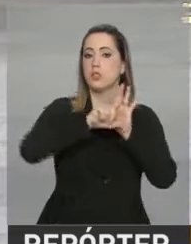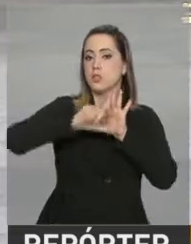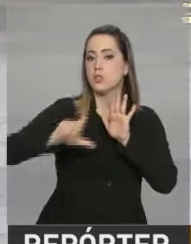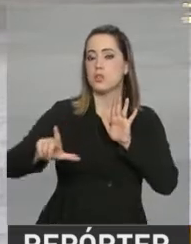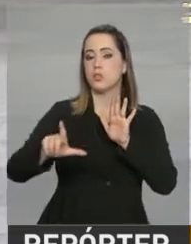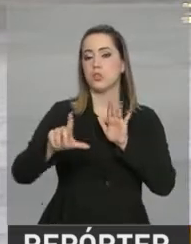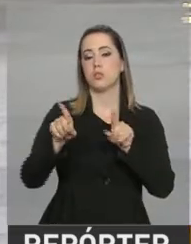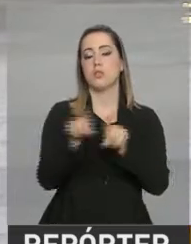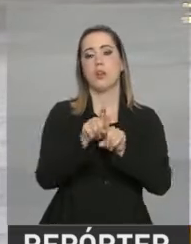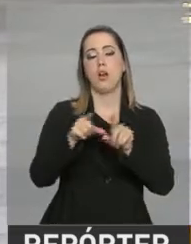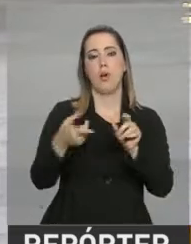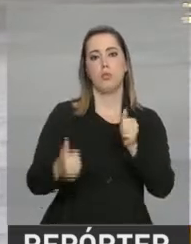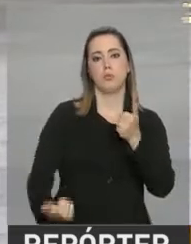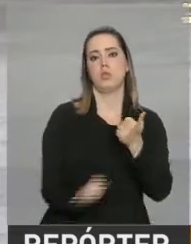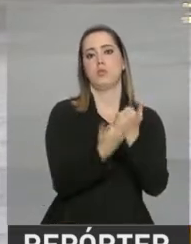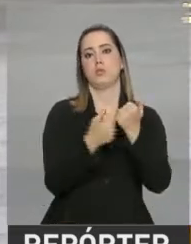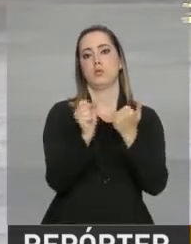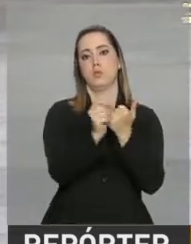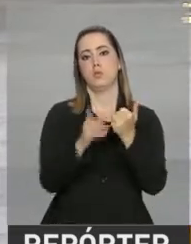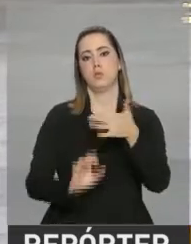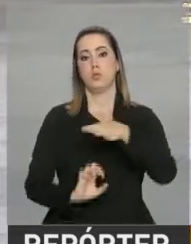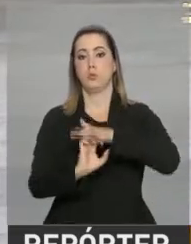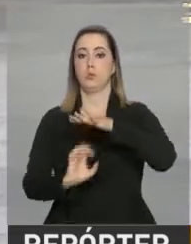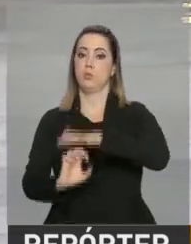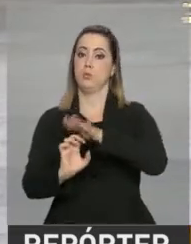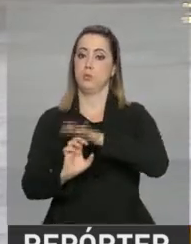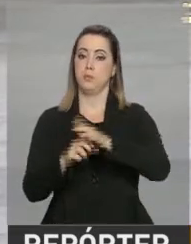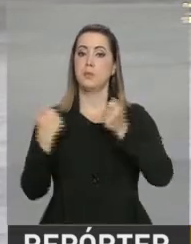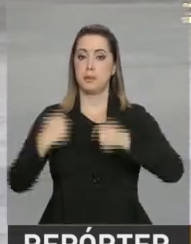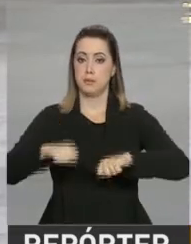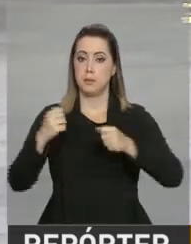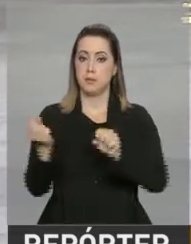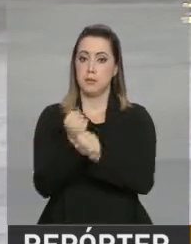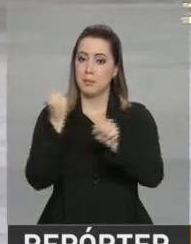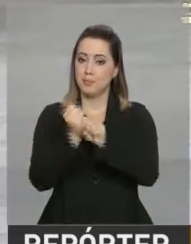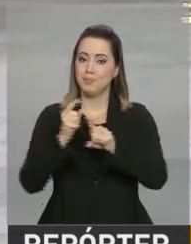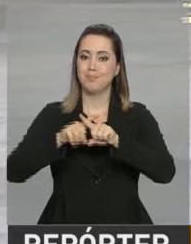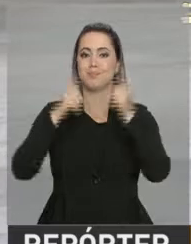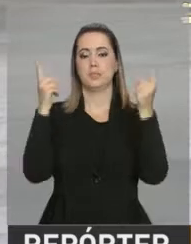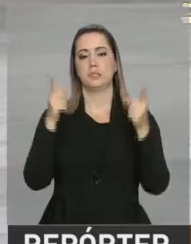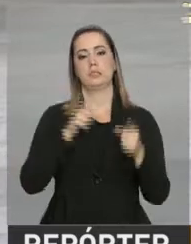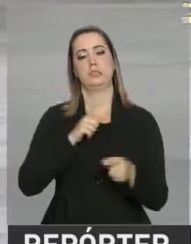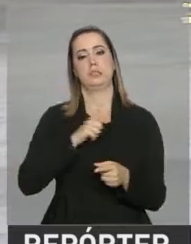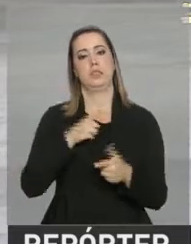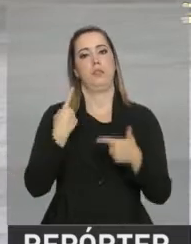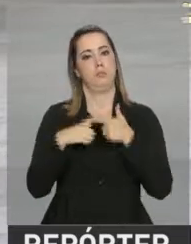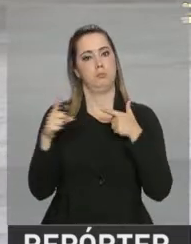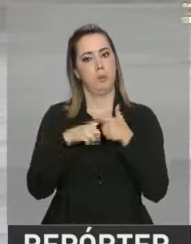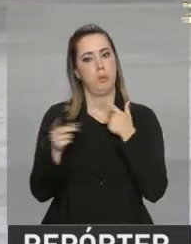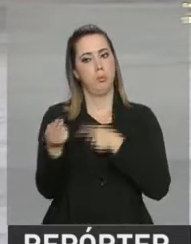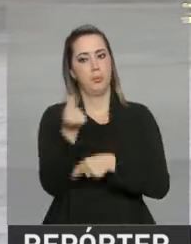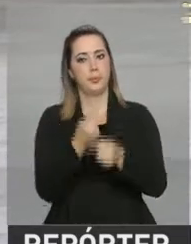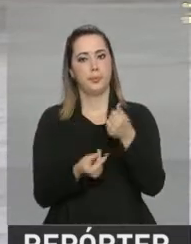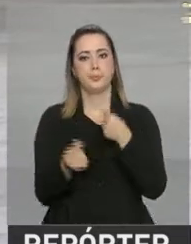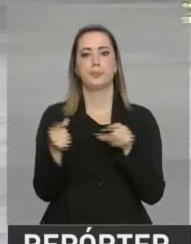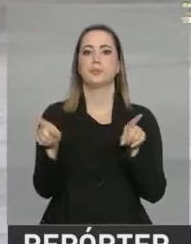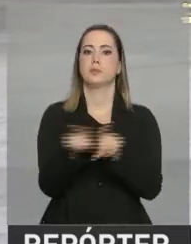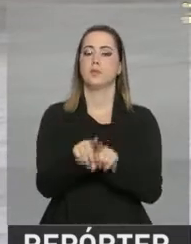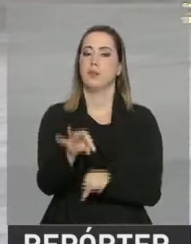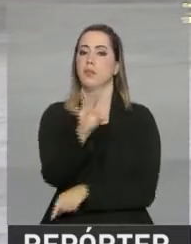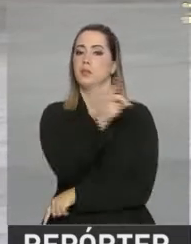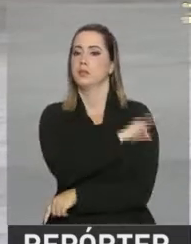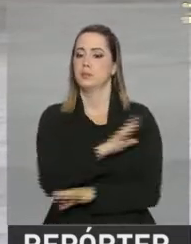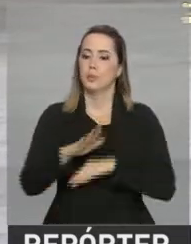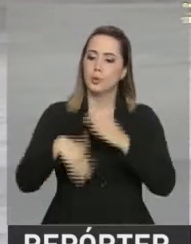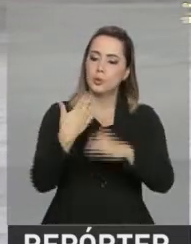substituir a empresa que tinha a responsabilidade de tocar a obra, mas que declarou incapacidade financeira e técnica para continuar atuando